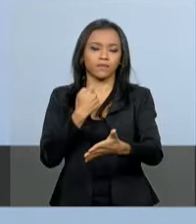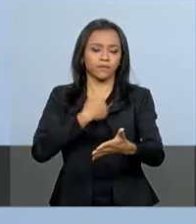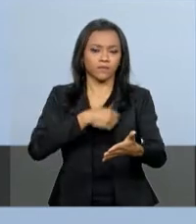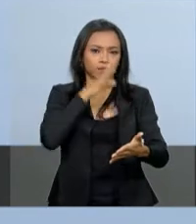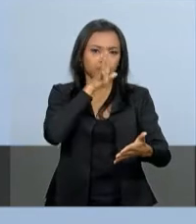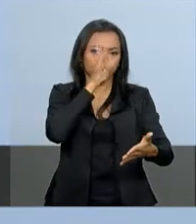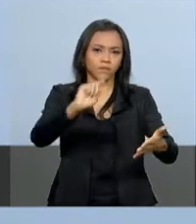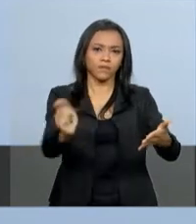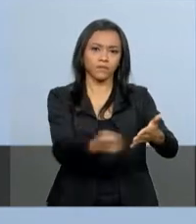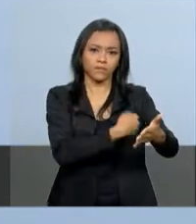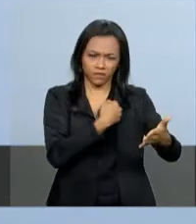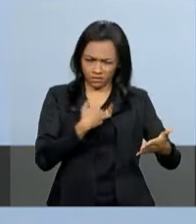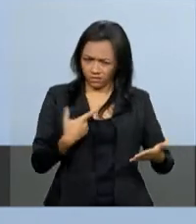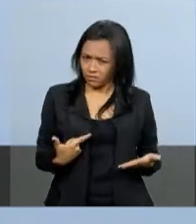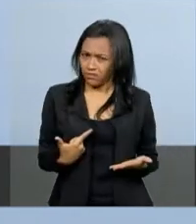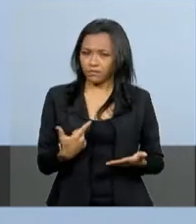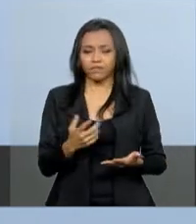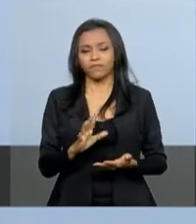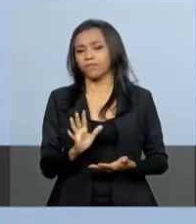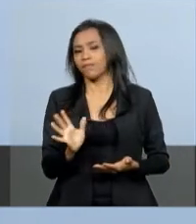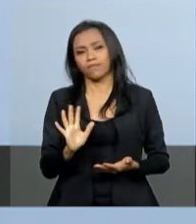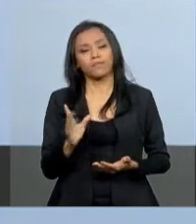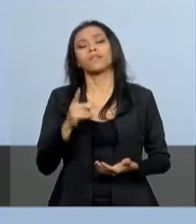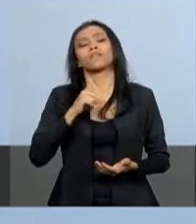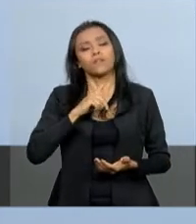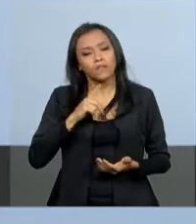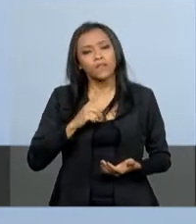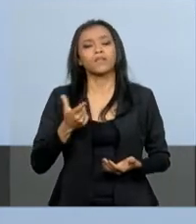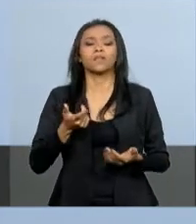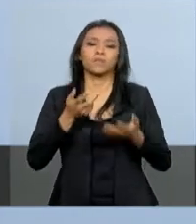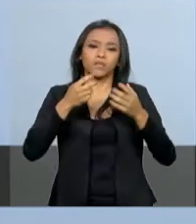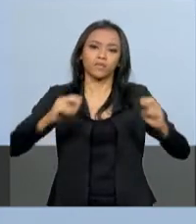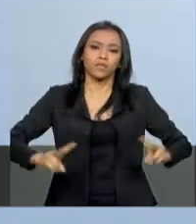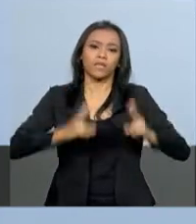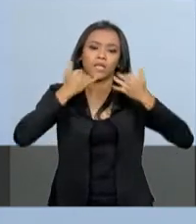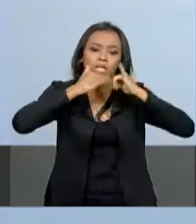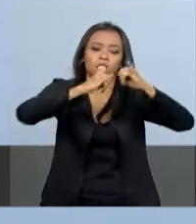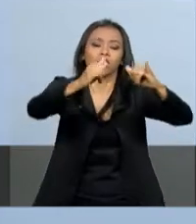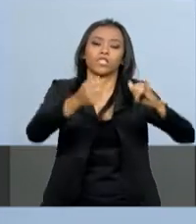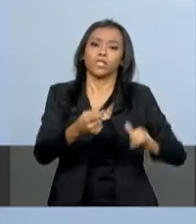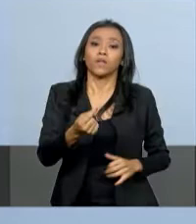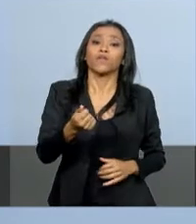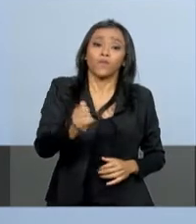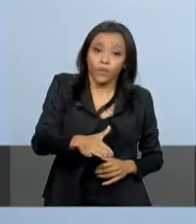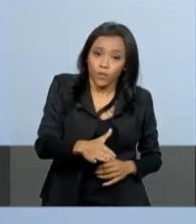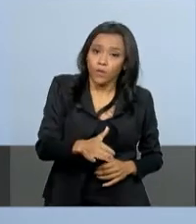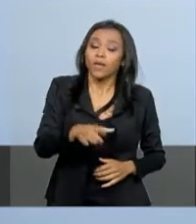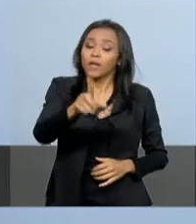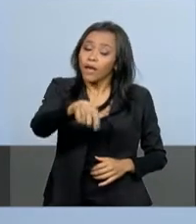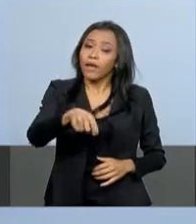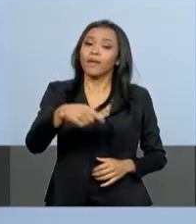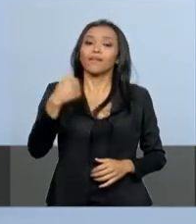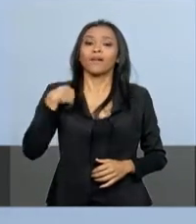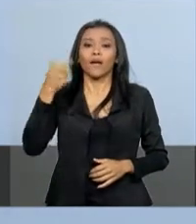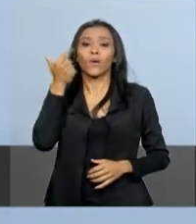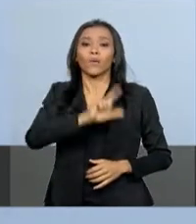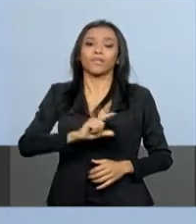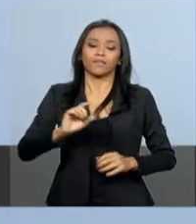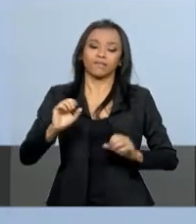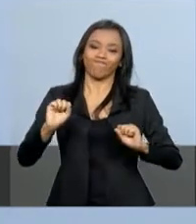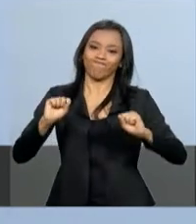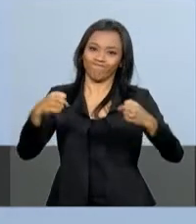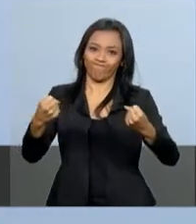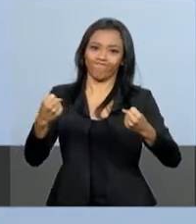que nós teremos mais energia a preços menores ganha o consumidor da indústria do brasil